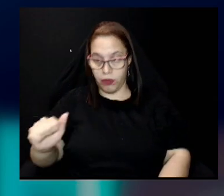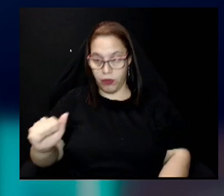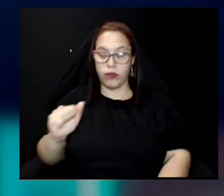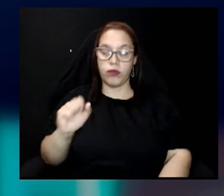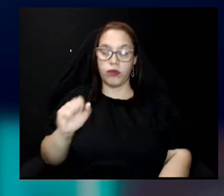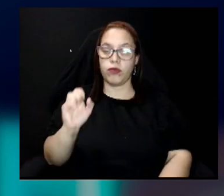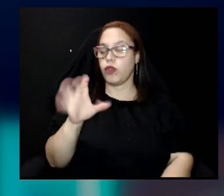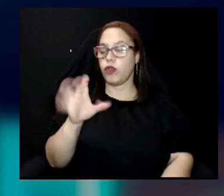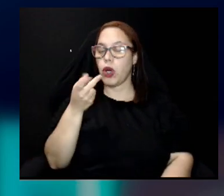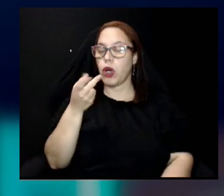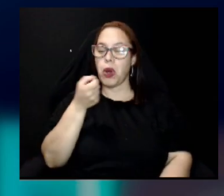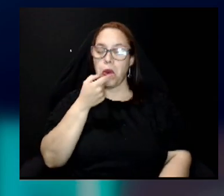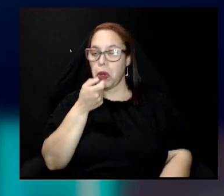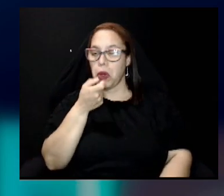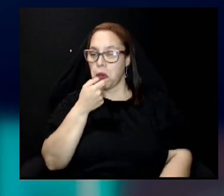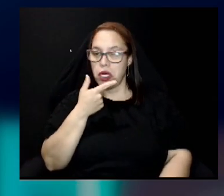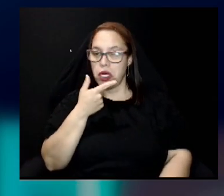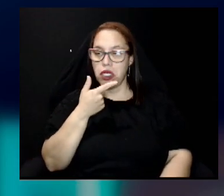medicamento que